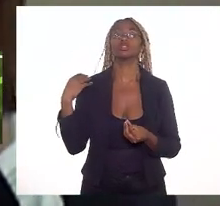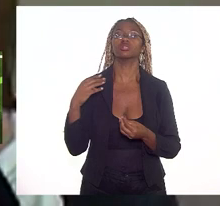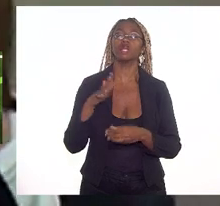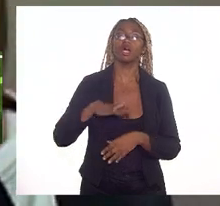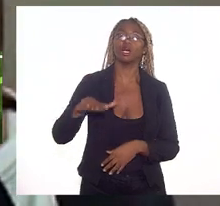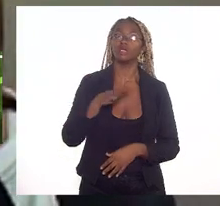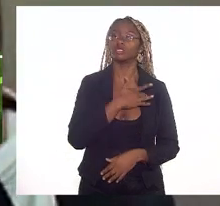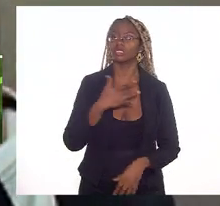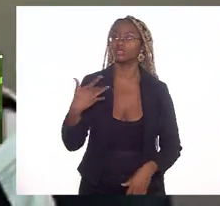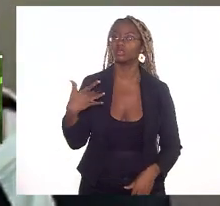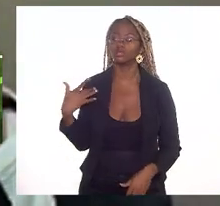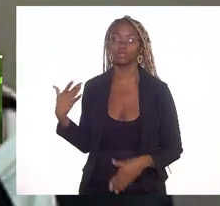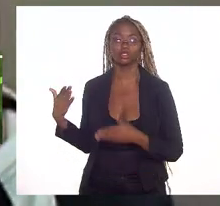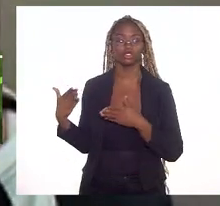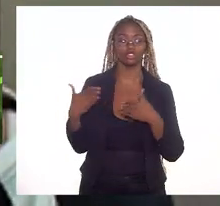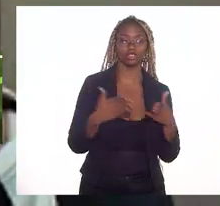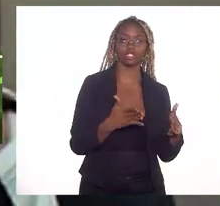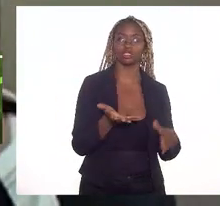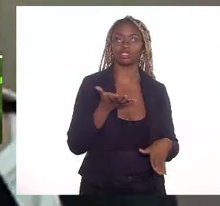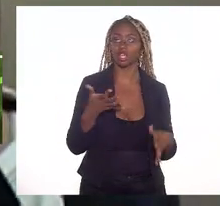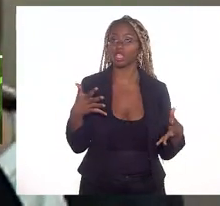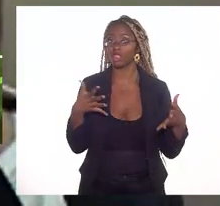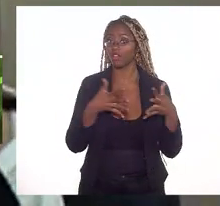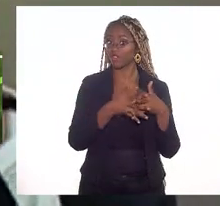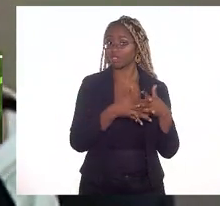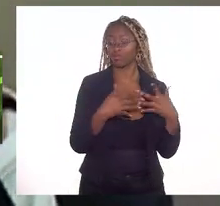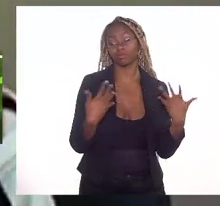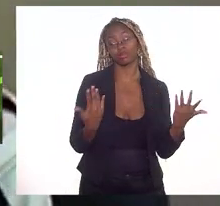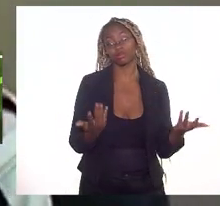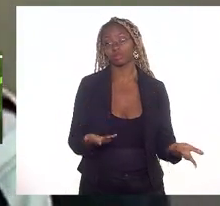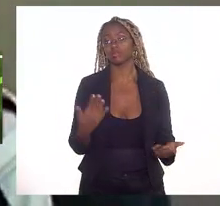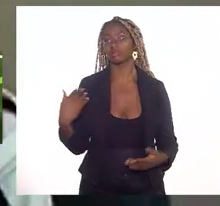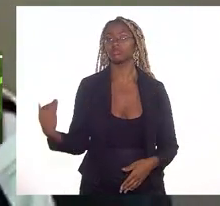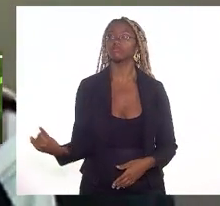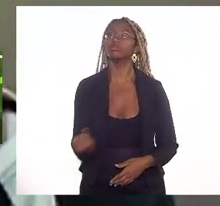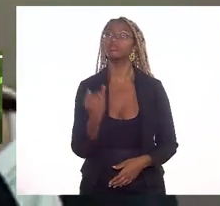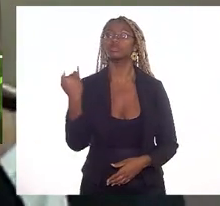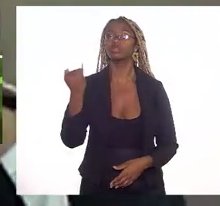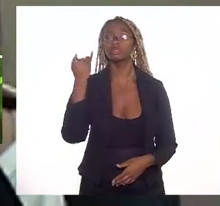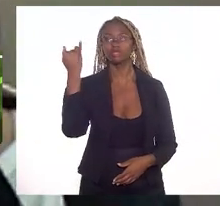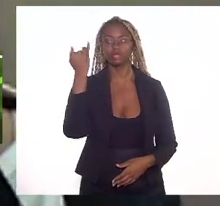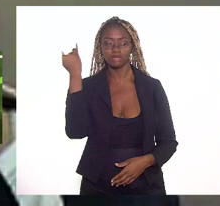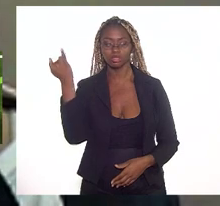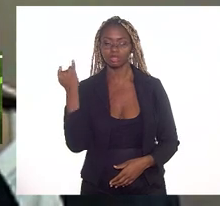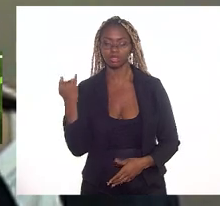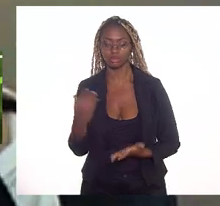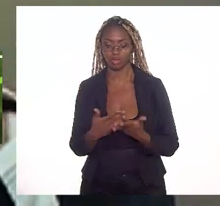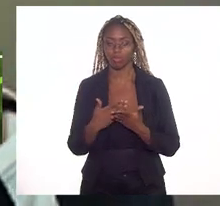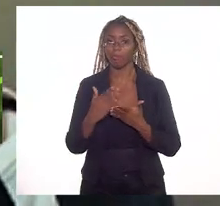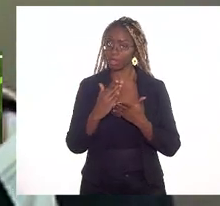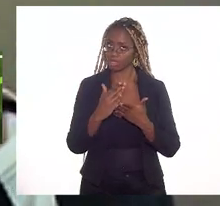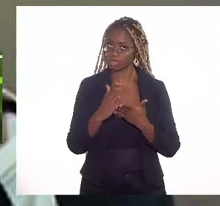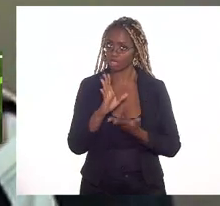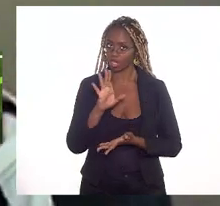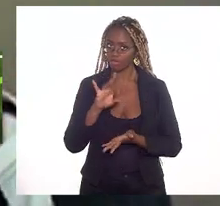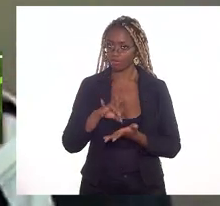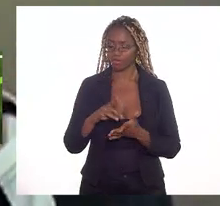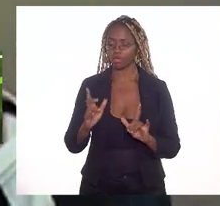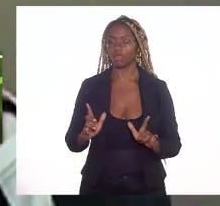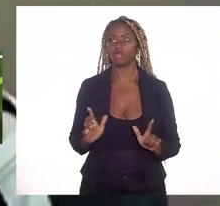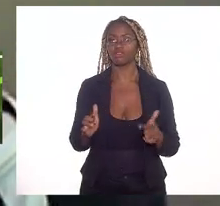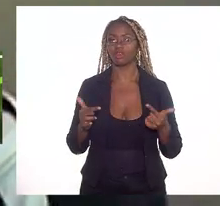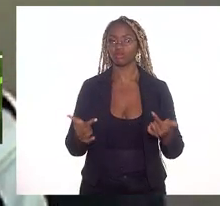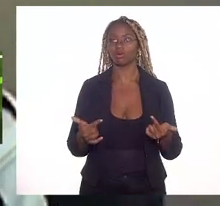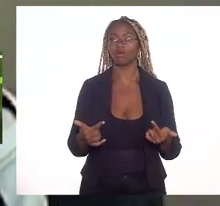acabam chegando à comissão pedindo a intervenção. Então, seria muito importante que, uma vez instalada, né, a gente pudesse ter